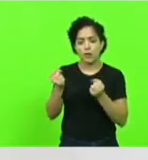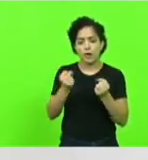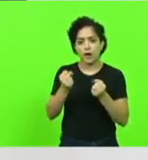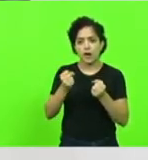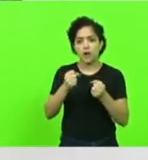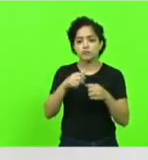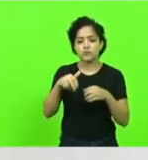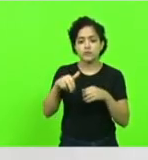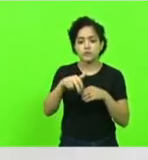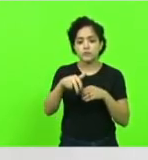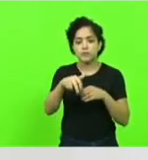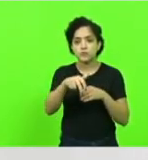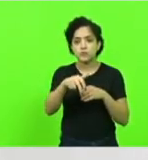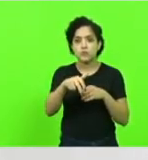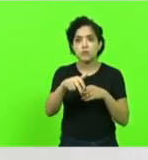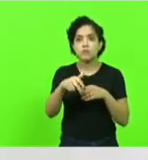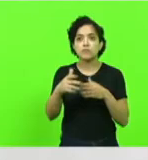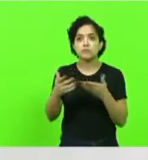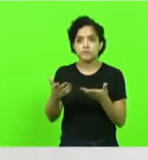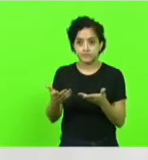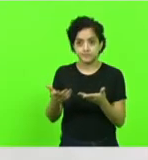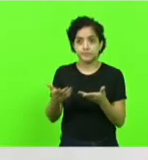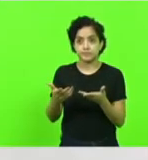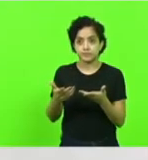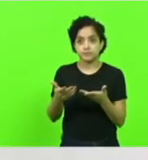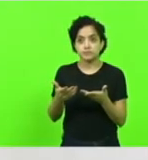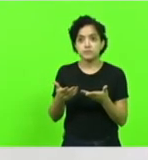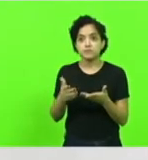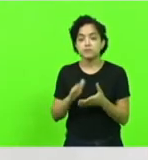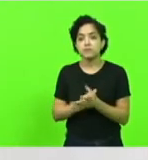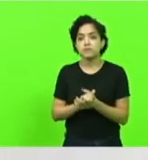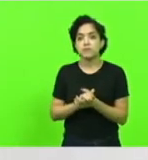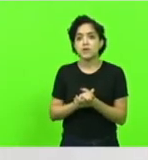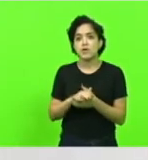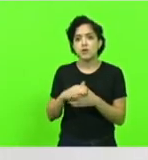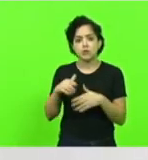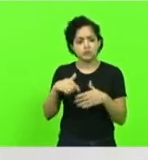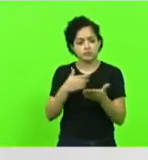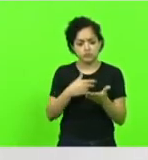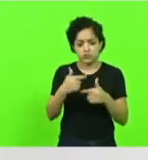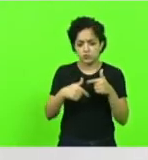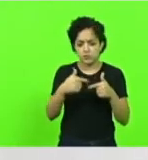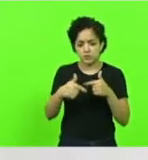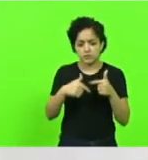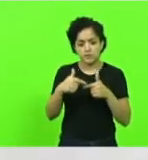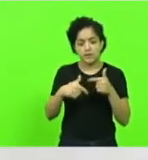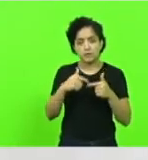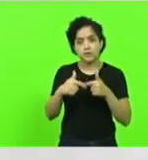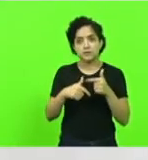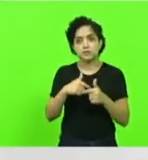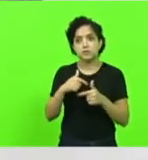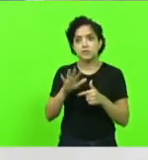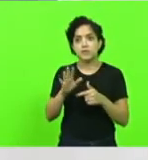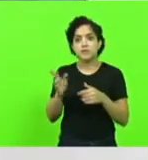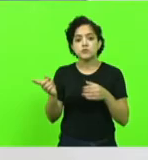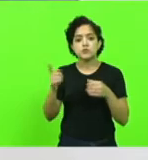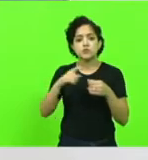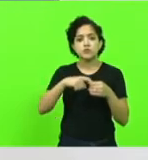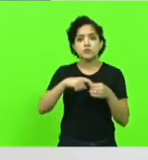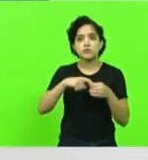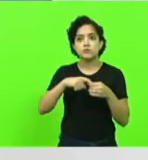pessoal do DEINFRA, eles voltaram para atender as pessoas nos seus comércios, e quando voltaram, foram